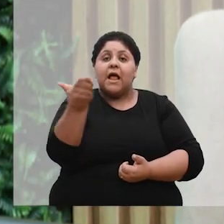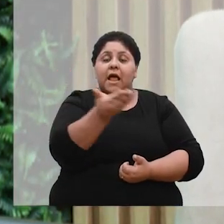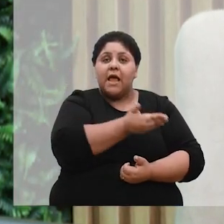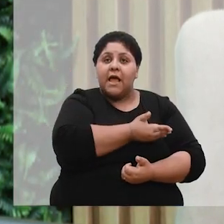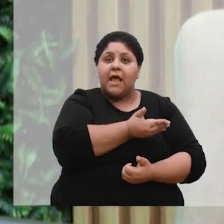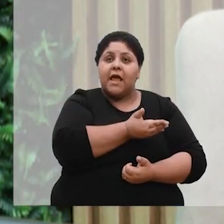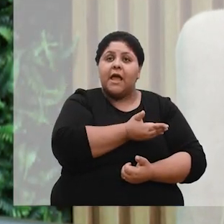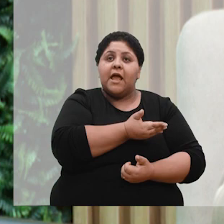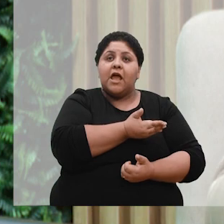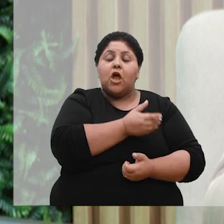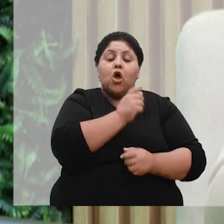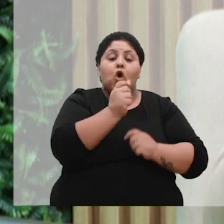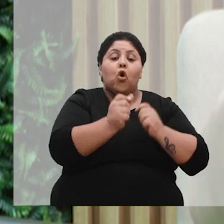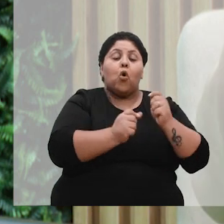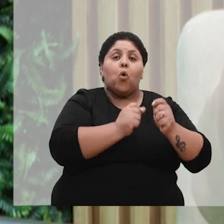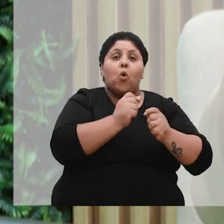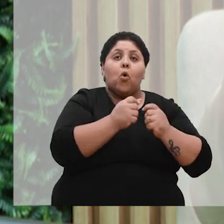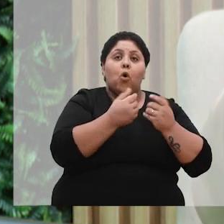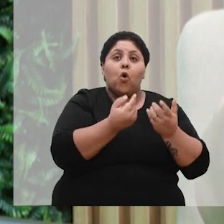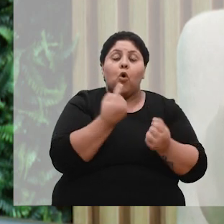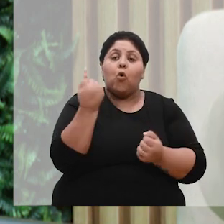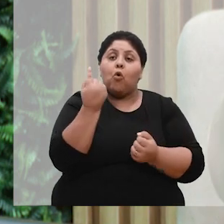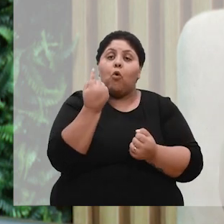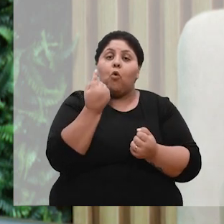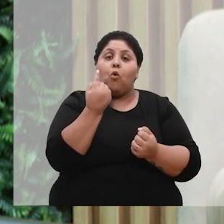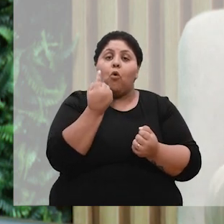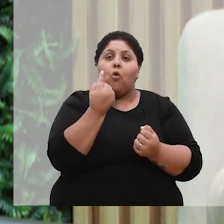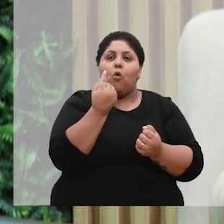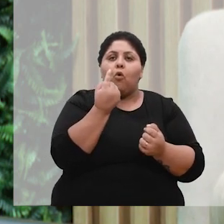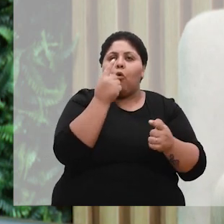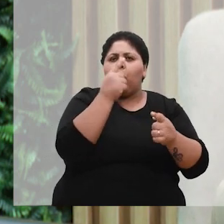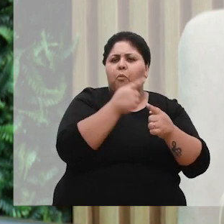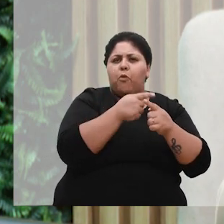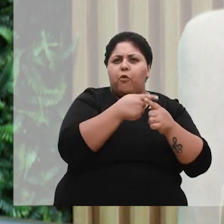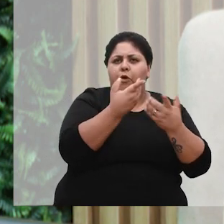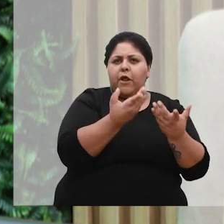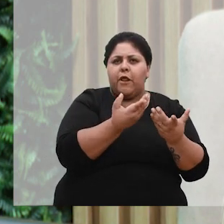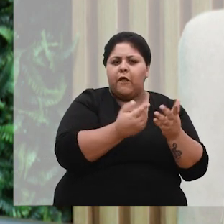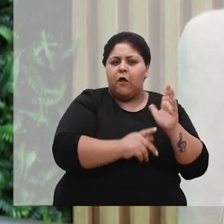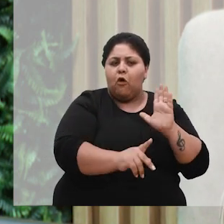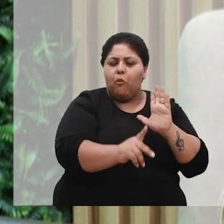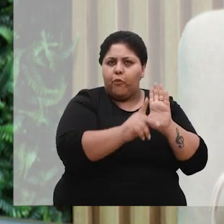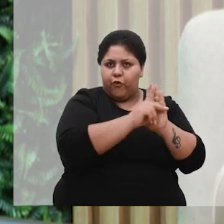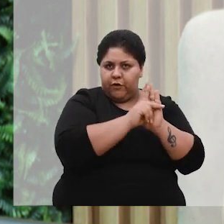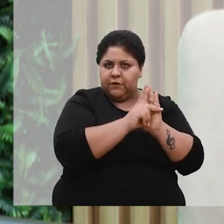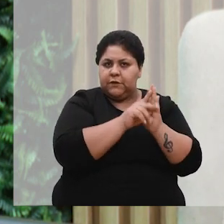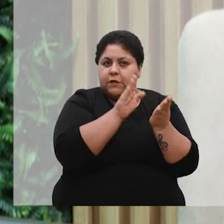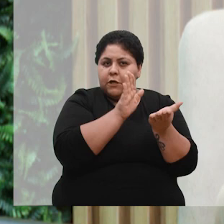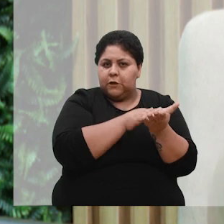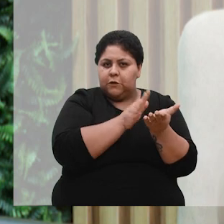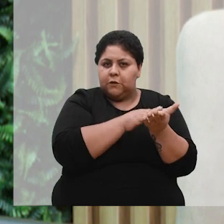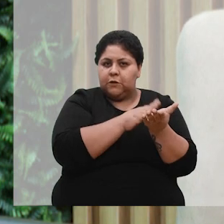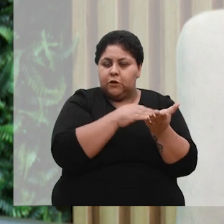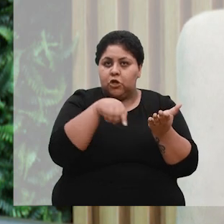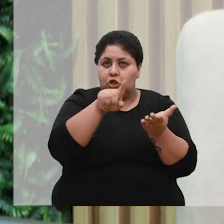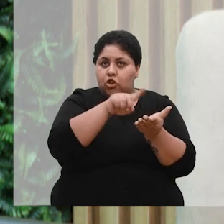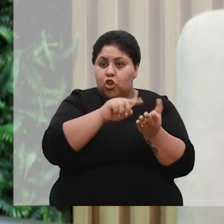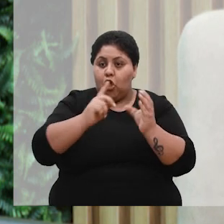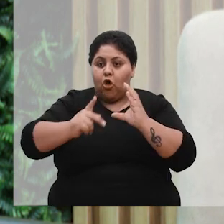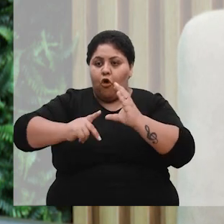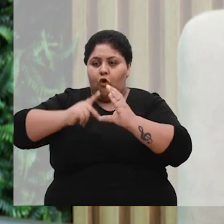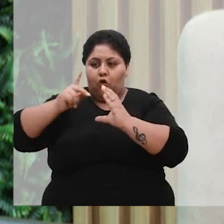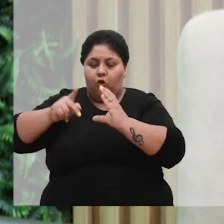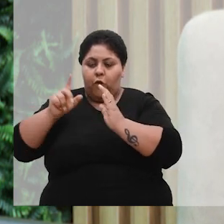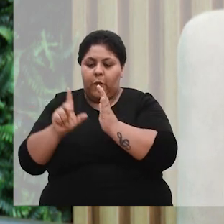as pessoas, quando tu me questiona de onde veio, um dos motivos desse projeto, né, dessa proposta que